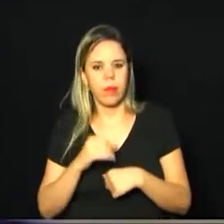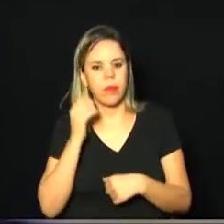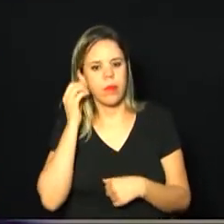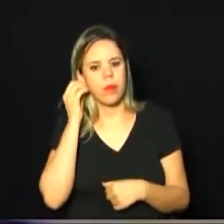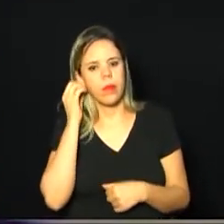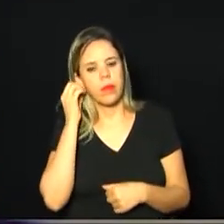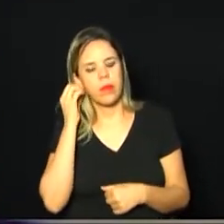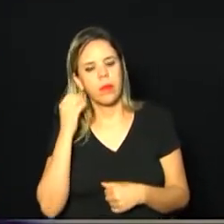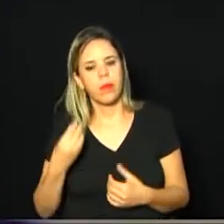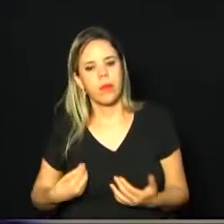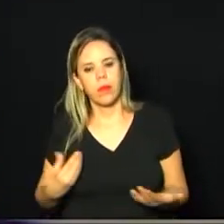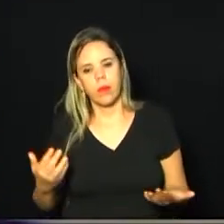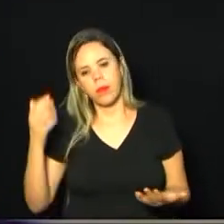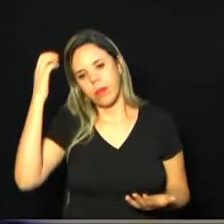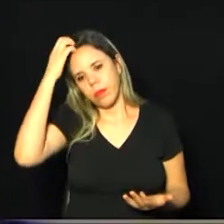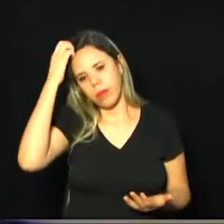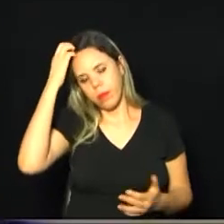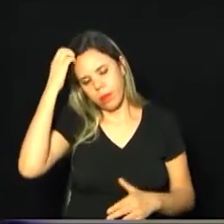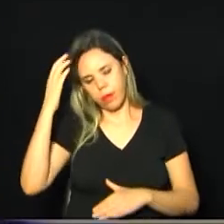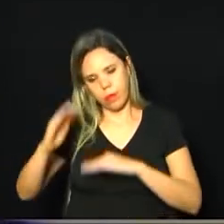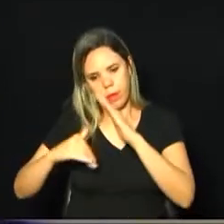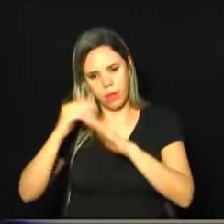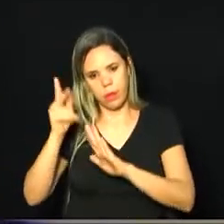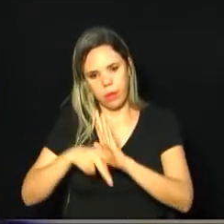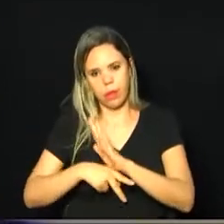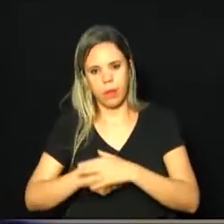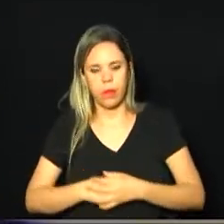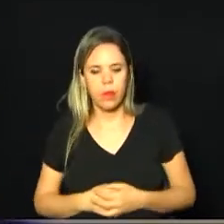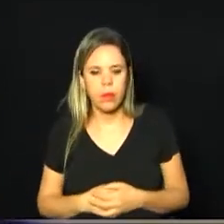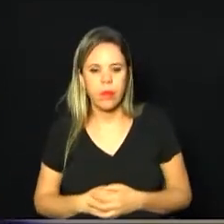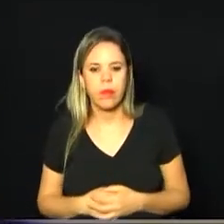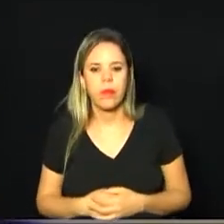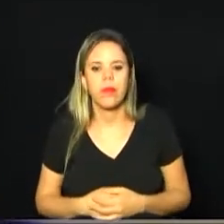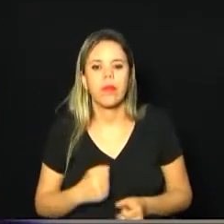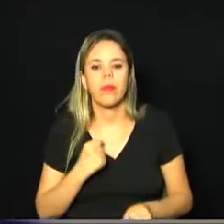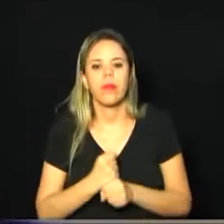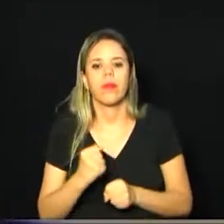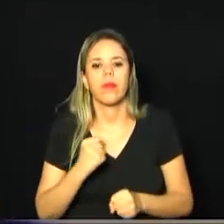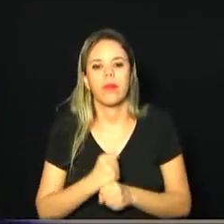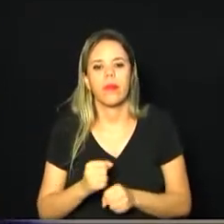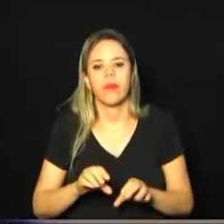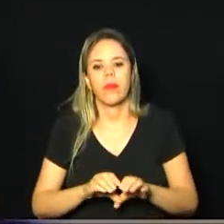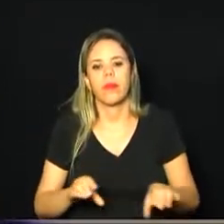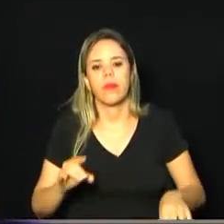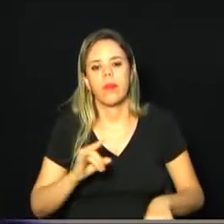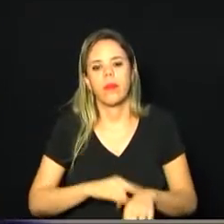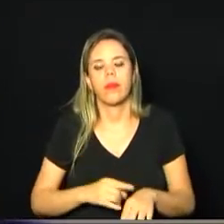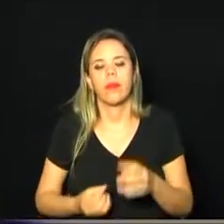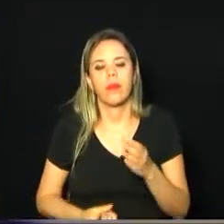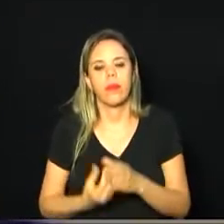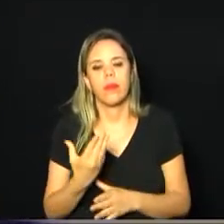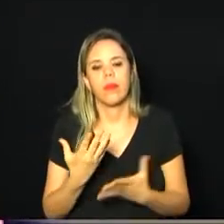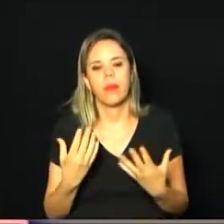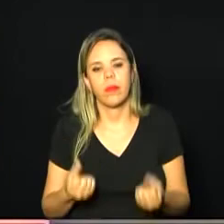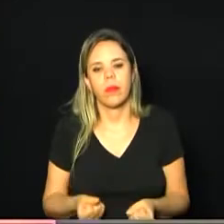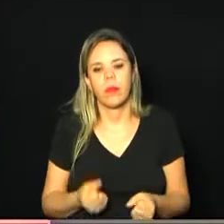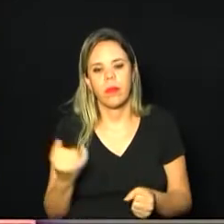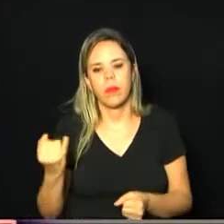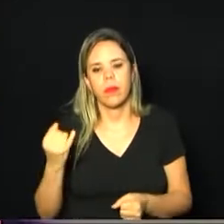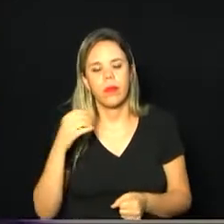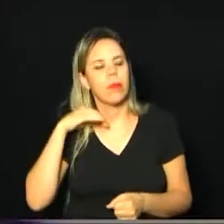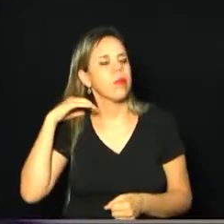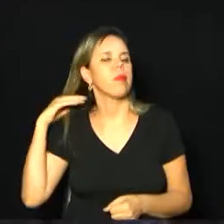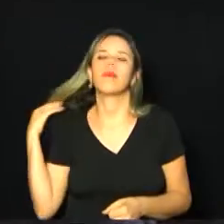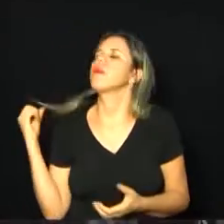nós estamos desenvolvendo projetos e pavimentação e drenagem para contemplar áreas importantes